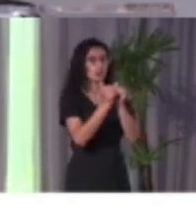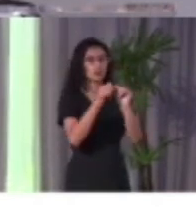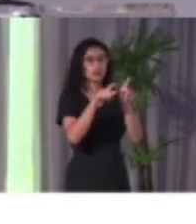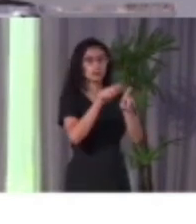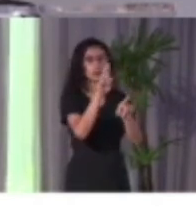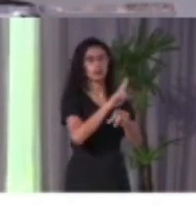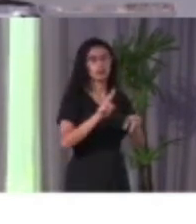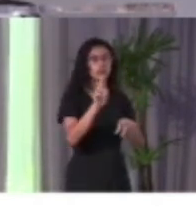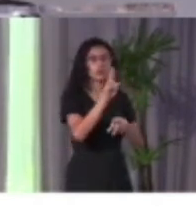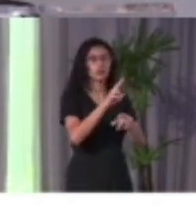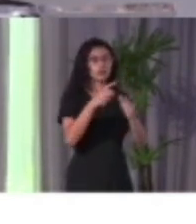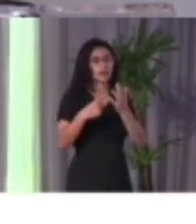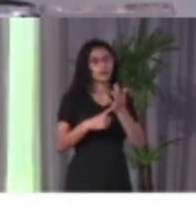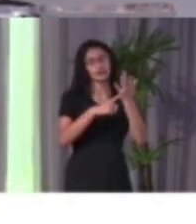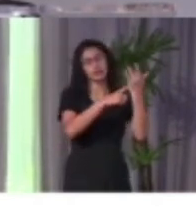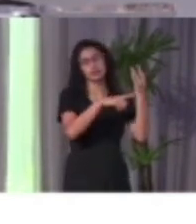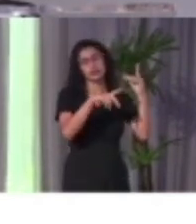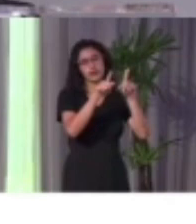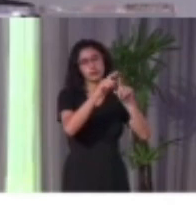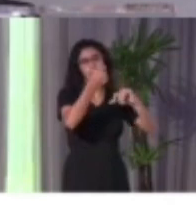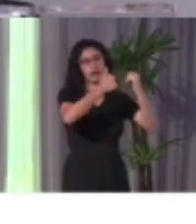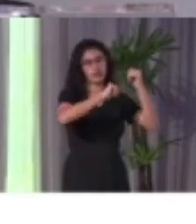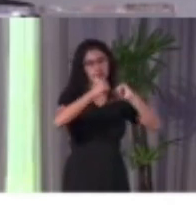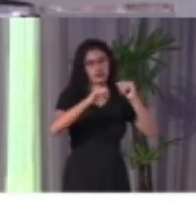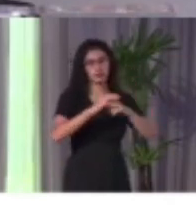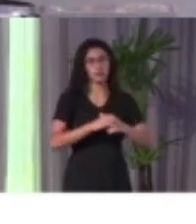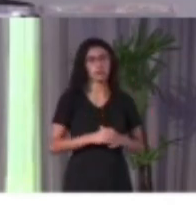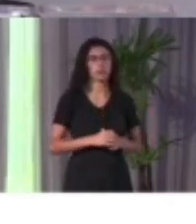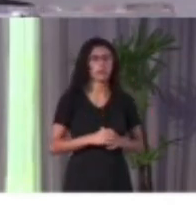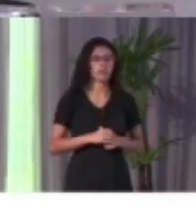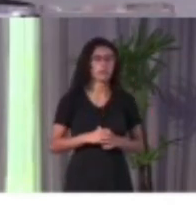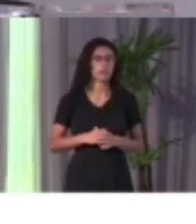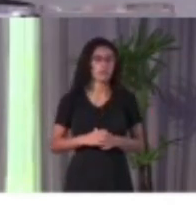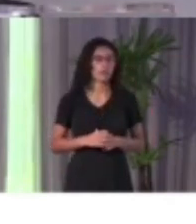de uso dessas tecnologias em avaliação.